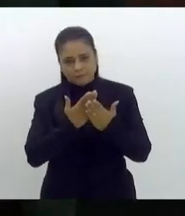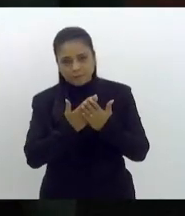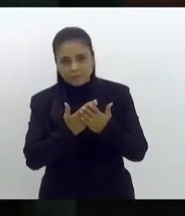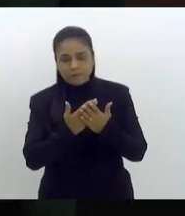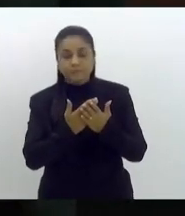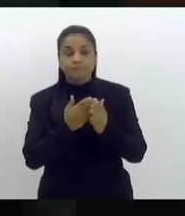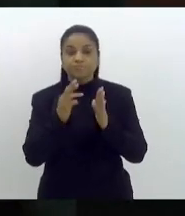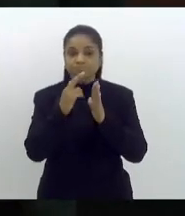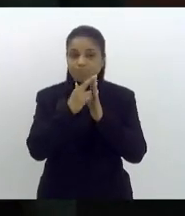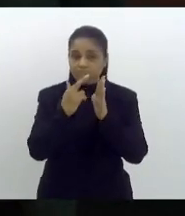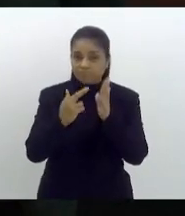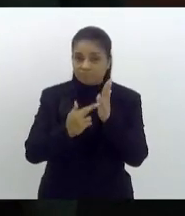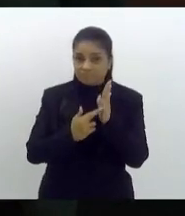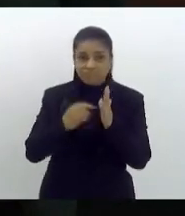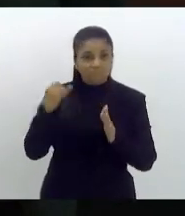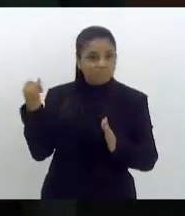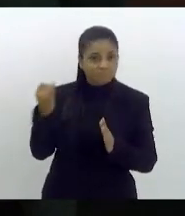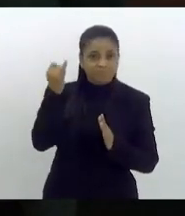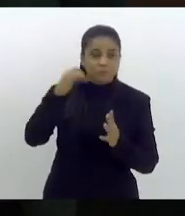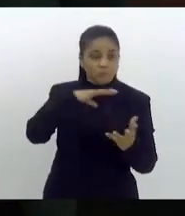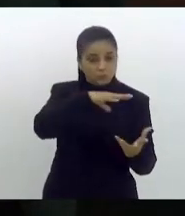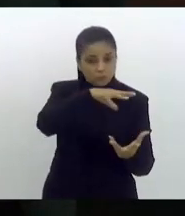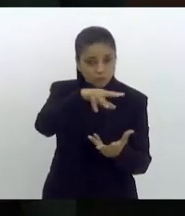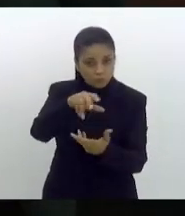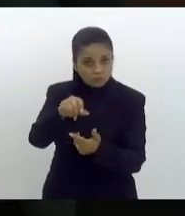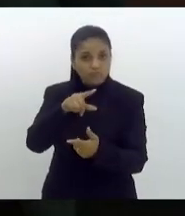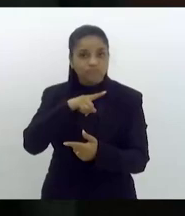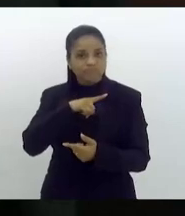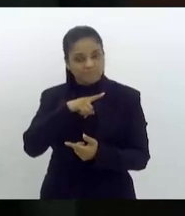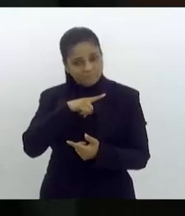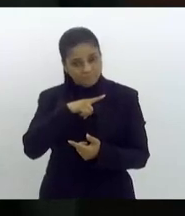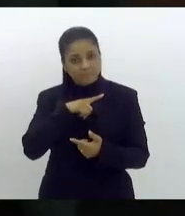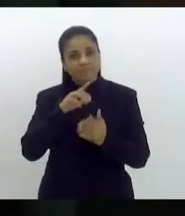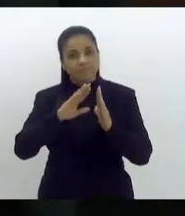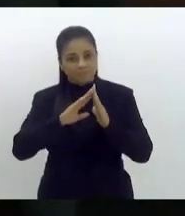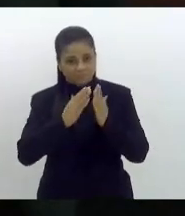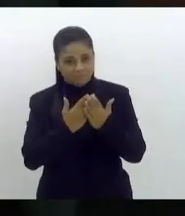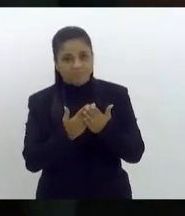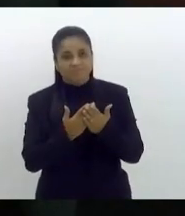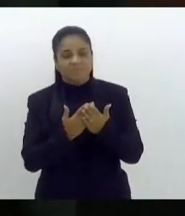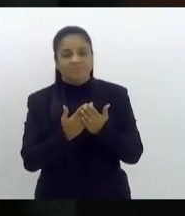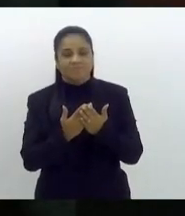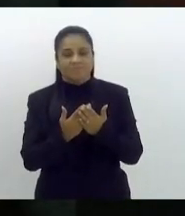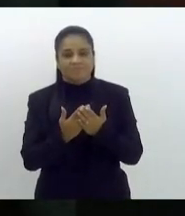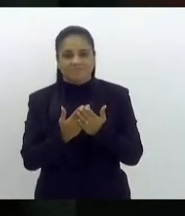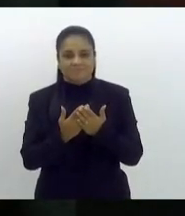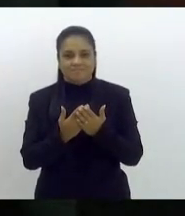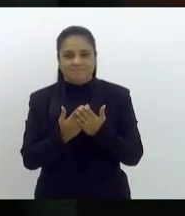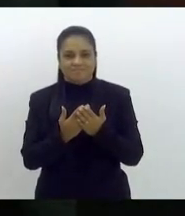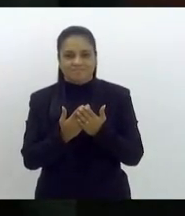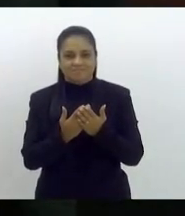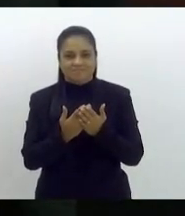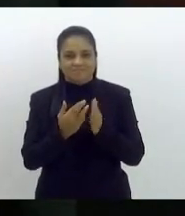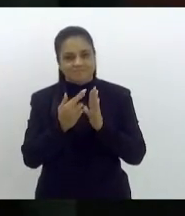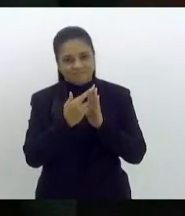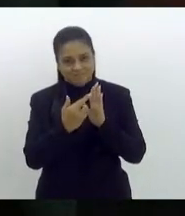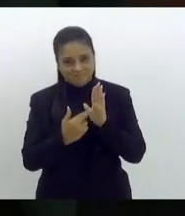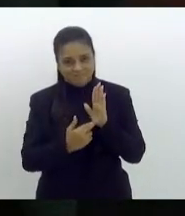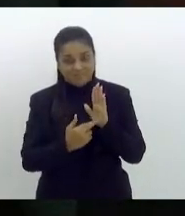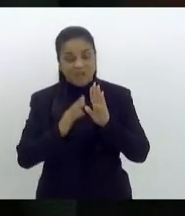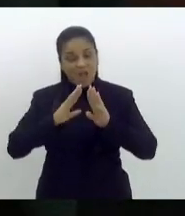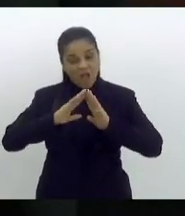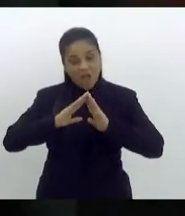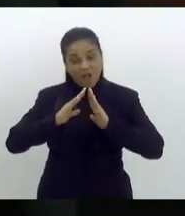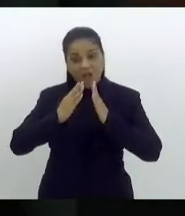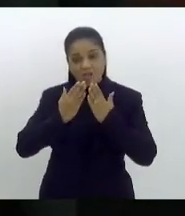muitos países no mundo hoje já adotam é uma regra importante a escola a gente tem